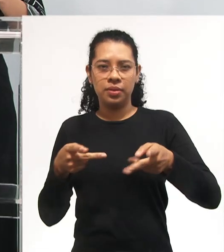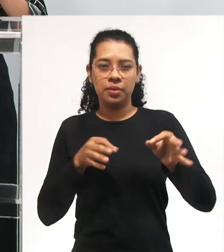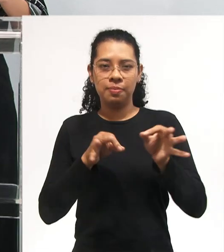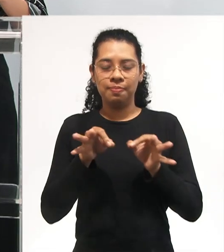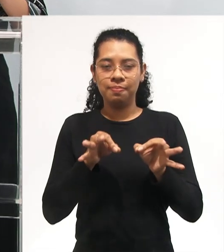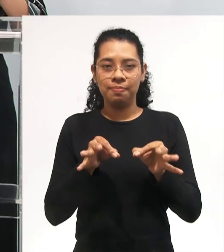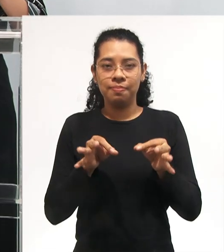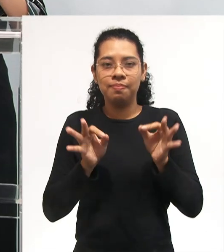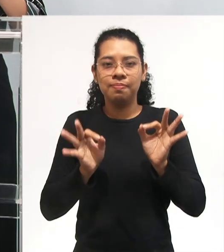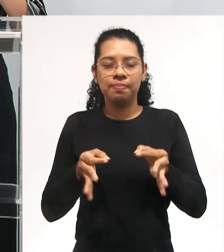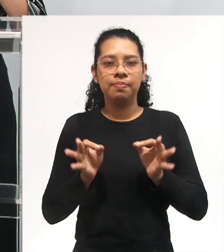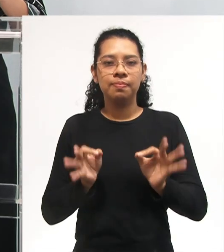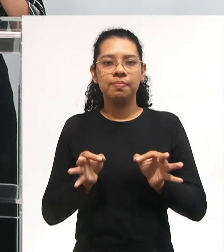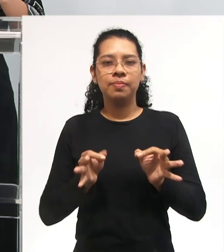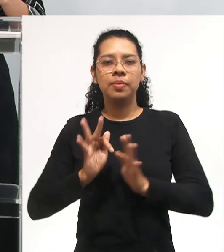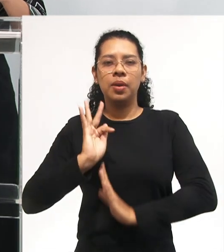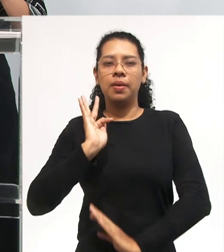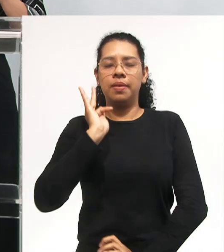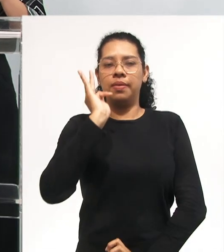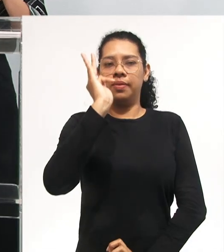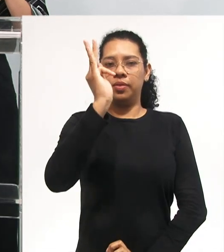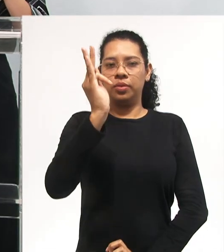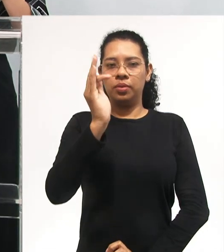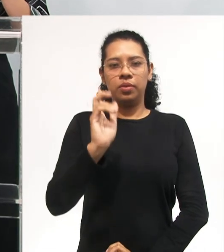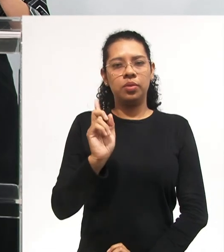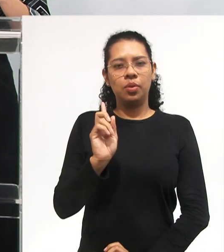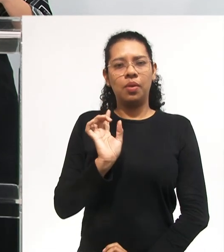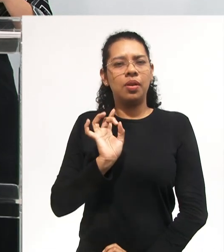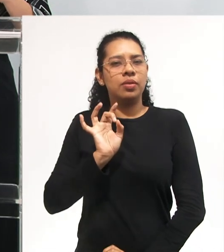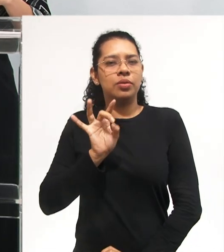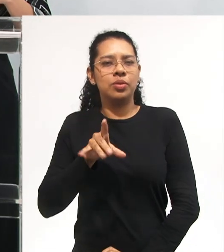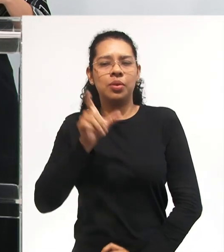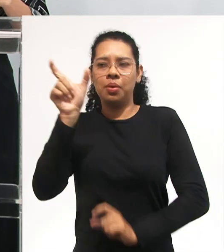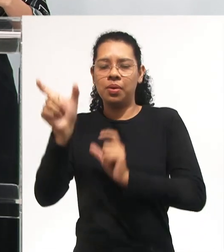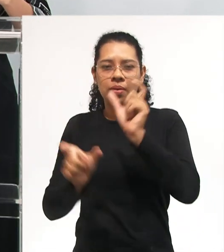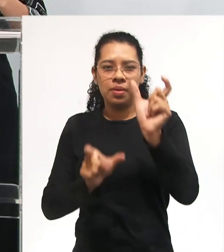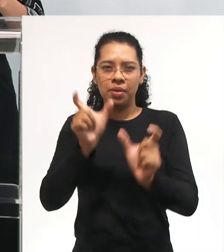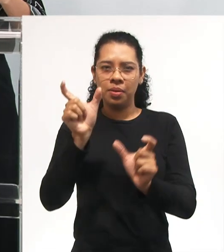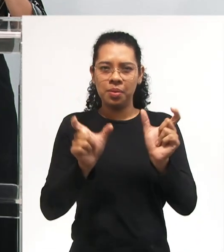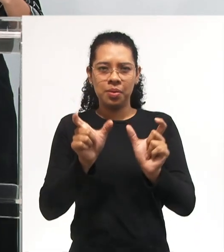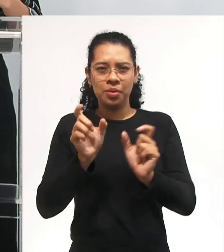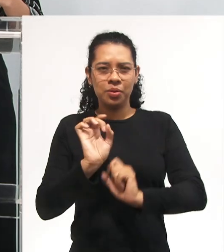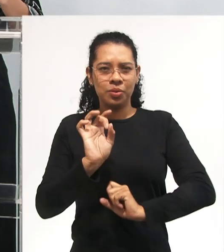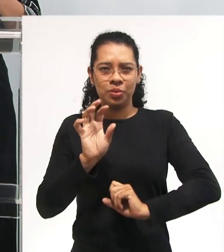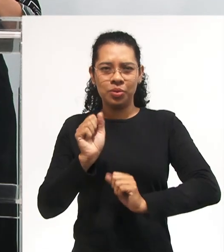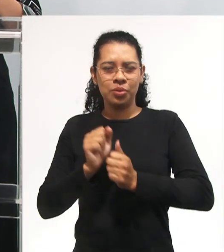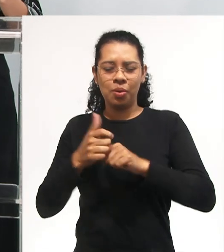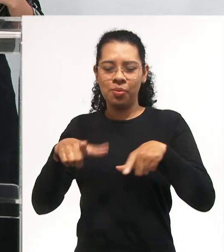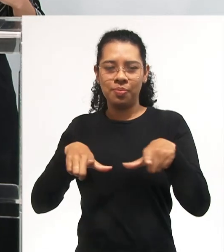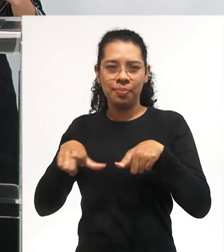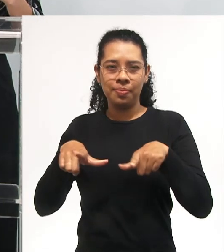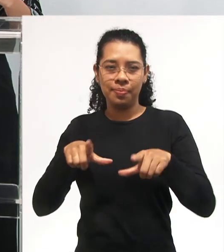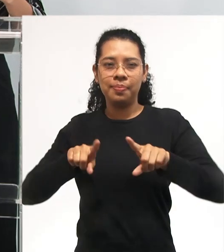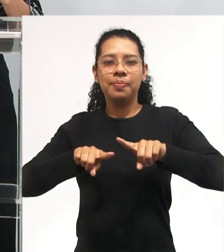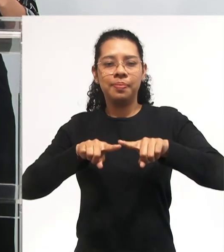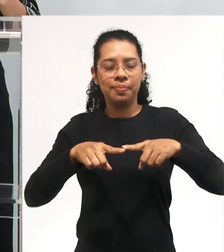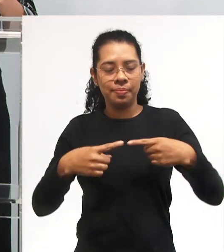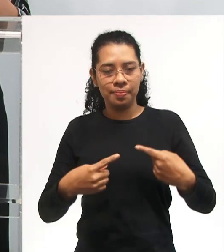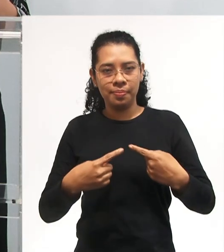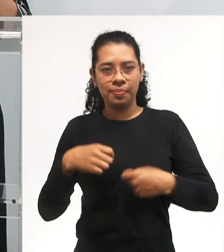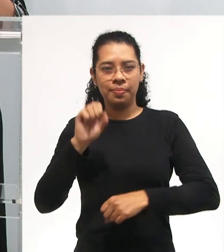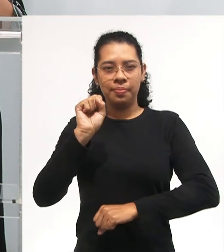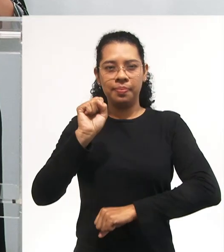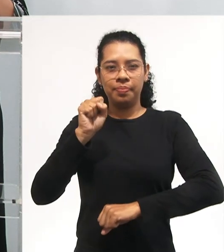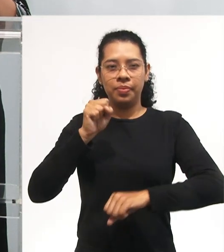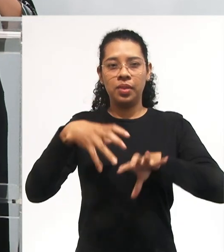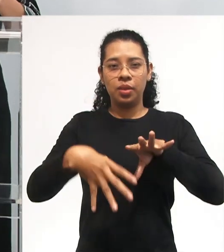elas vão ser não só um mero trabalhador, mas elas vão ser formadas pelas